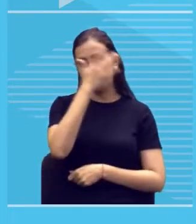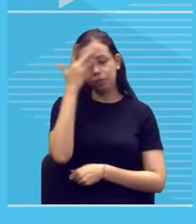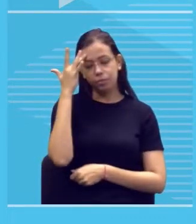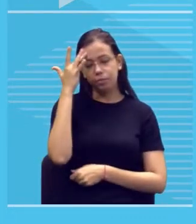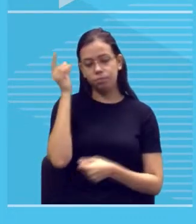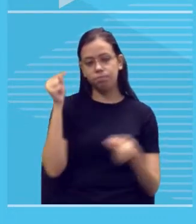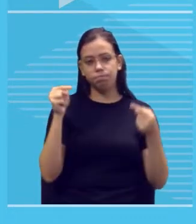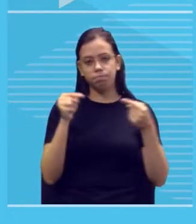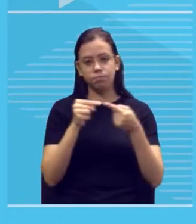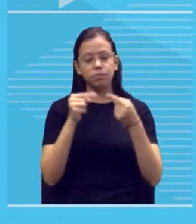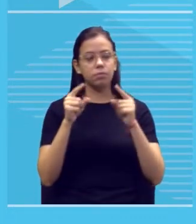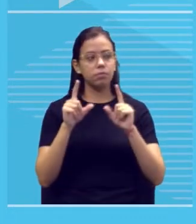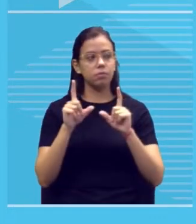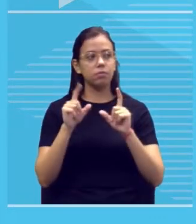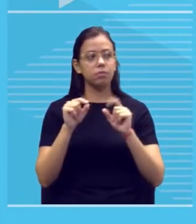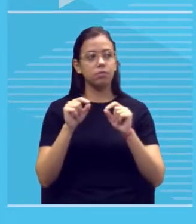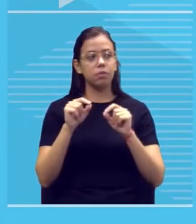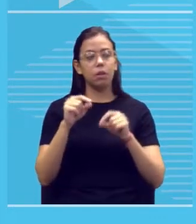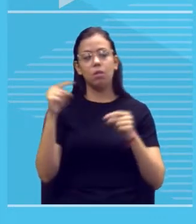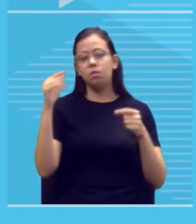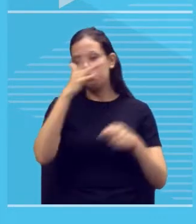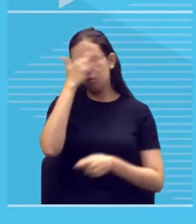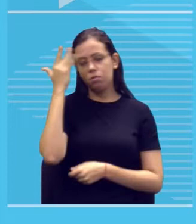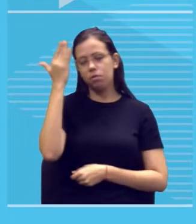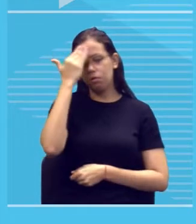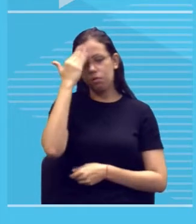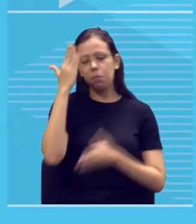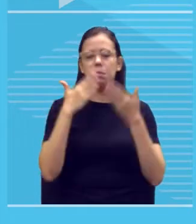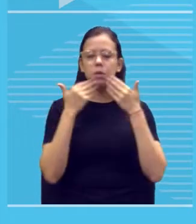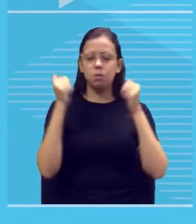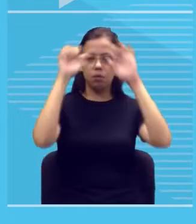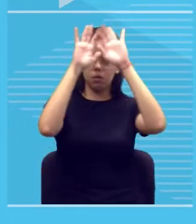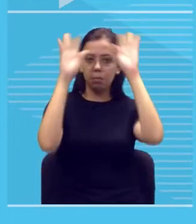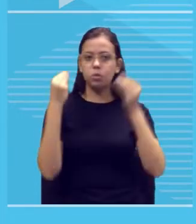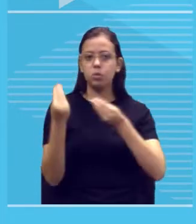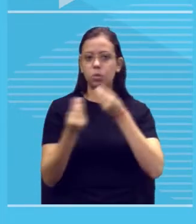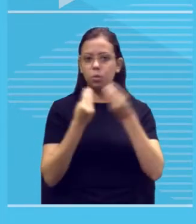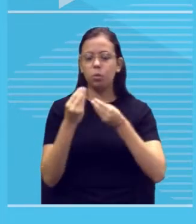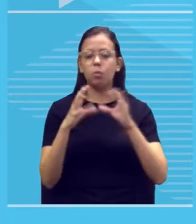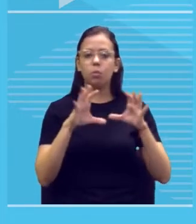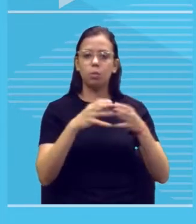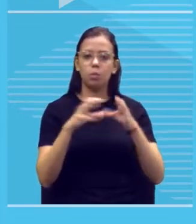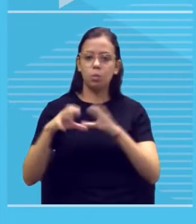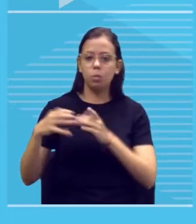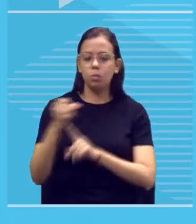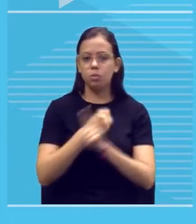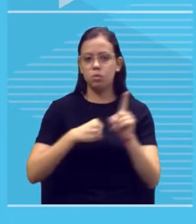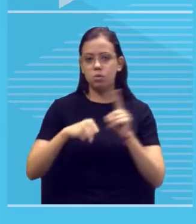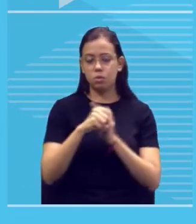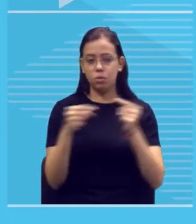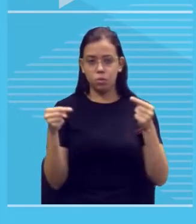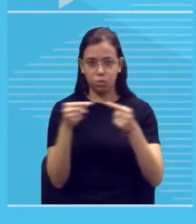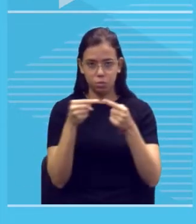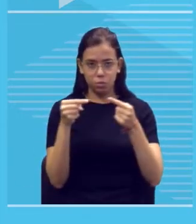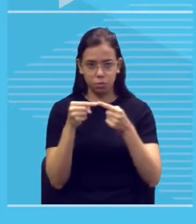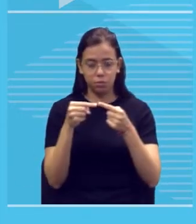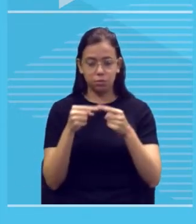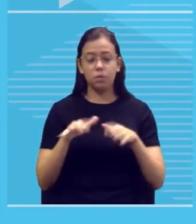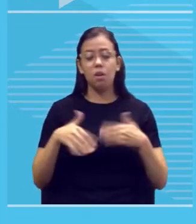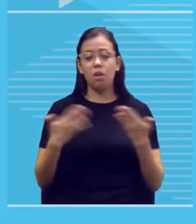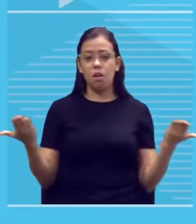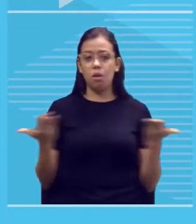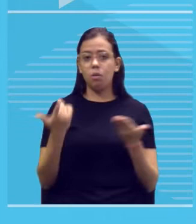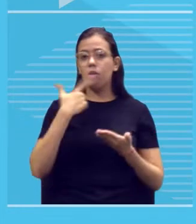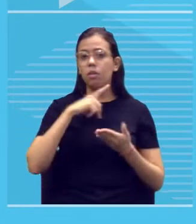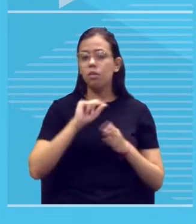de um de uma compreensão mais clara sobre Qual parte da sociedade elas fazem parte então quem é o Burgo hoje